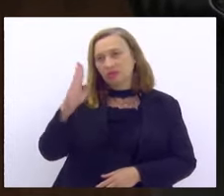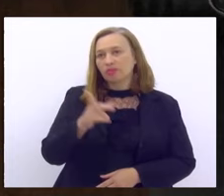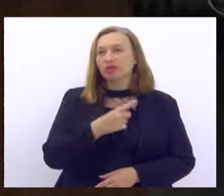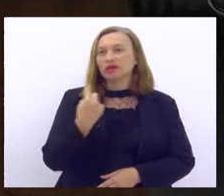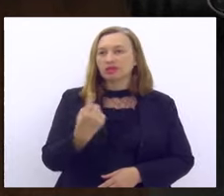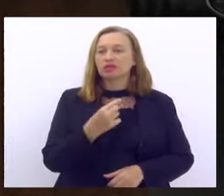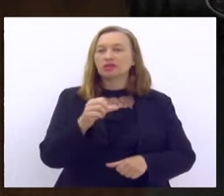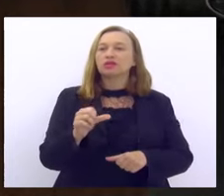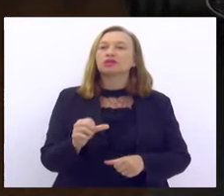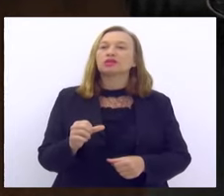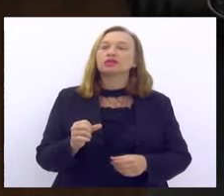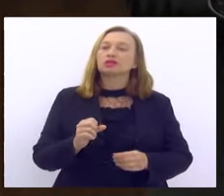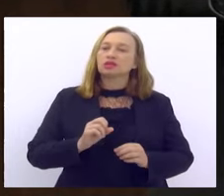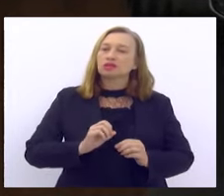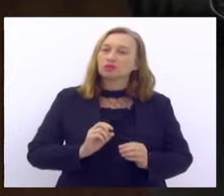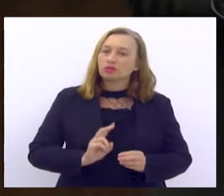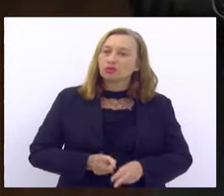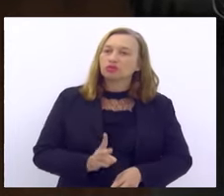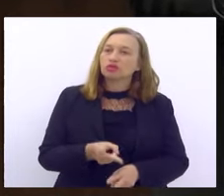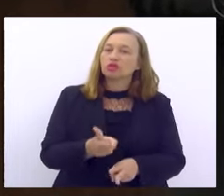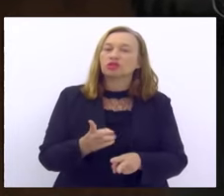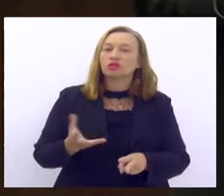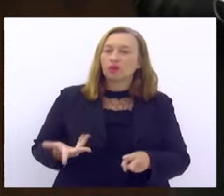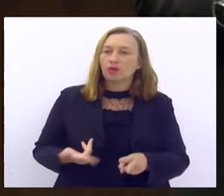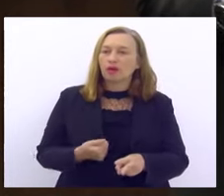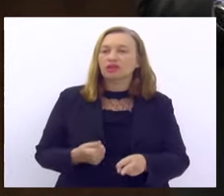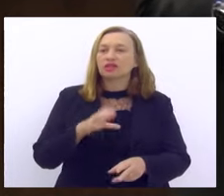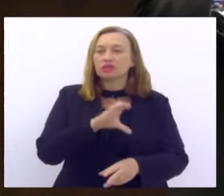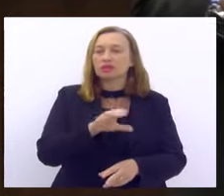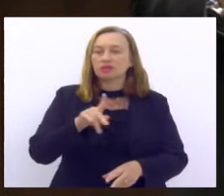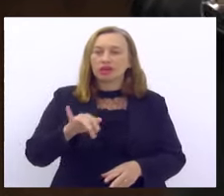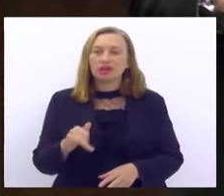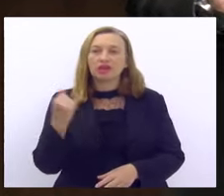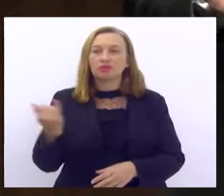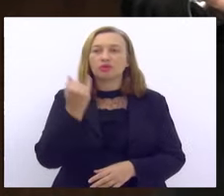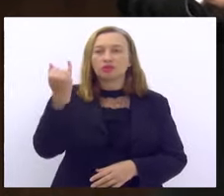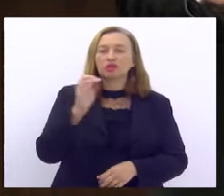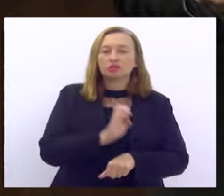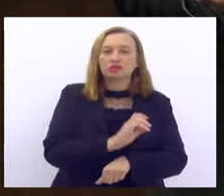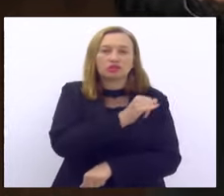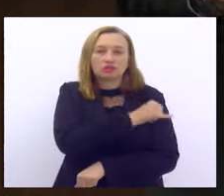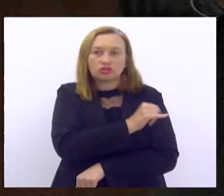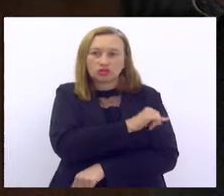gente transcorrer de maneira qualificada uma CPI tão importante no âmbito